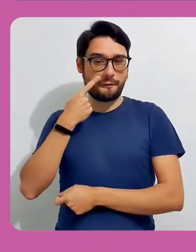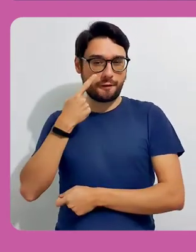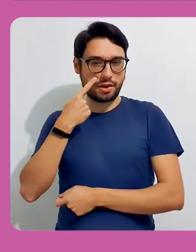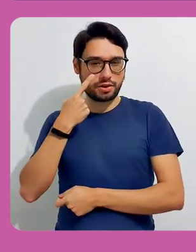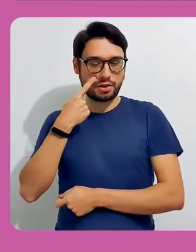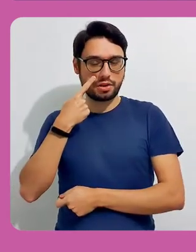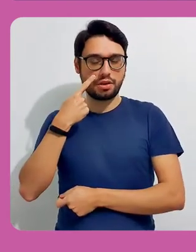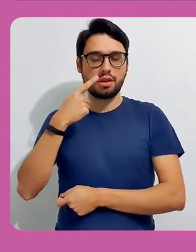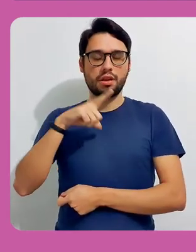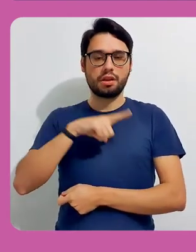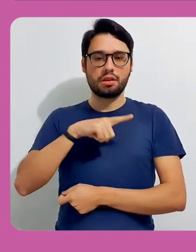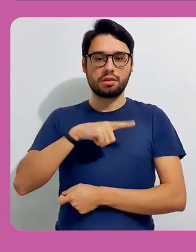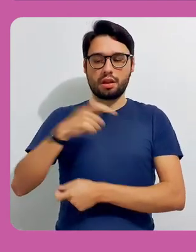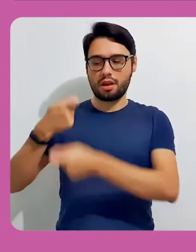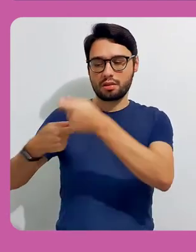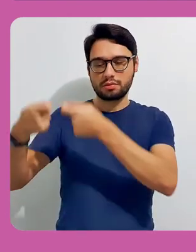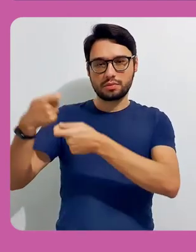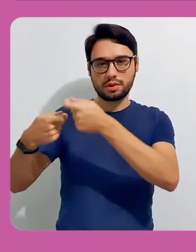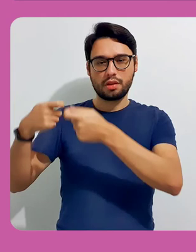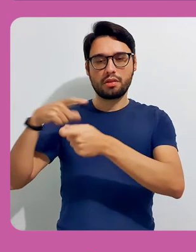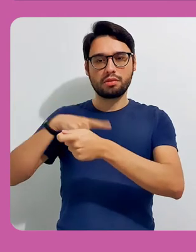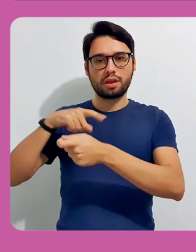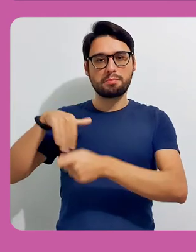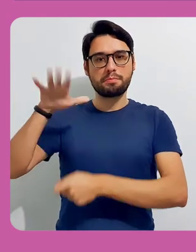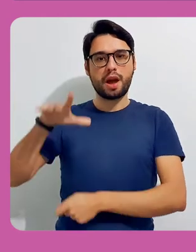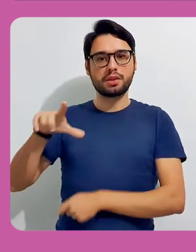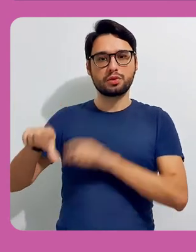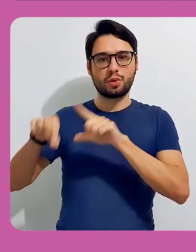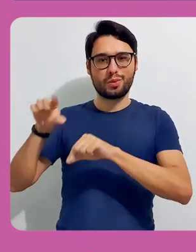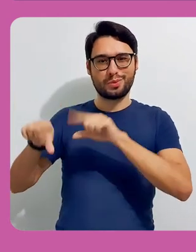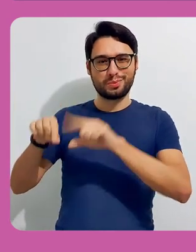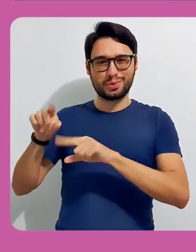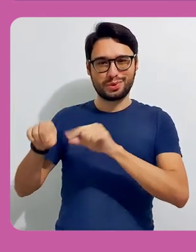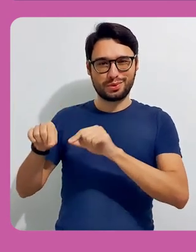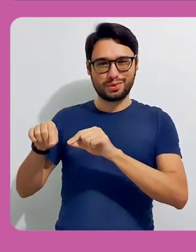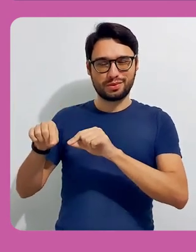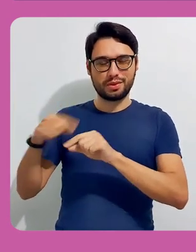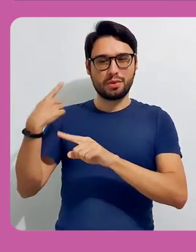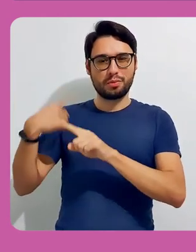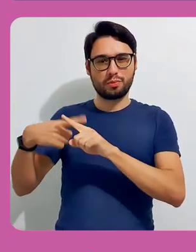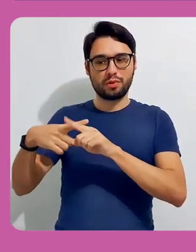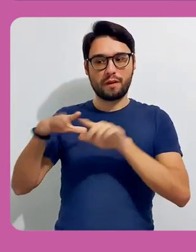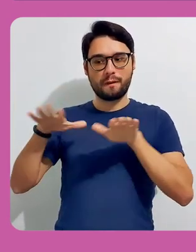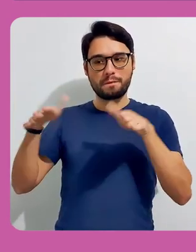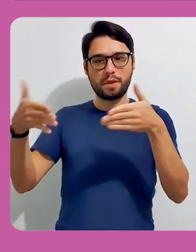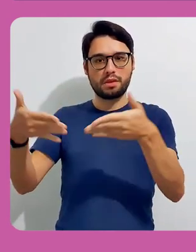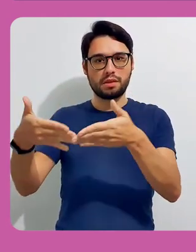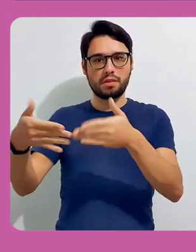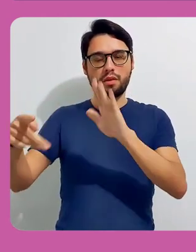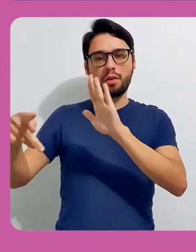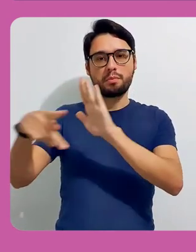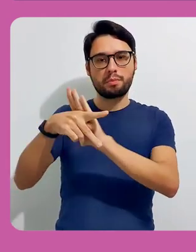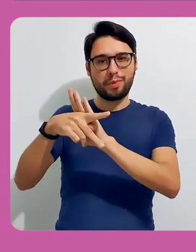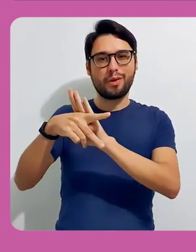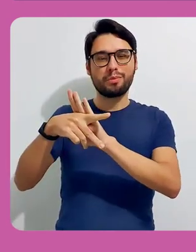muda veja você tem agora aqui algumas opções a mais